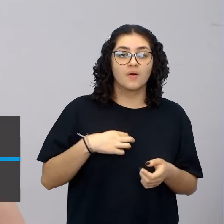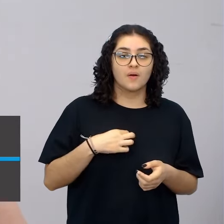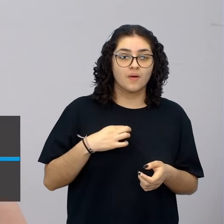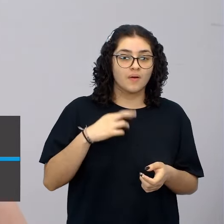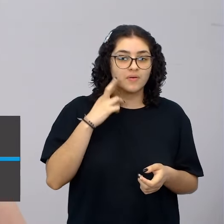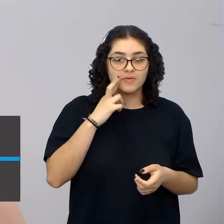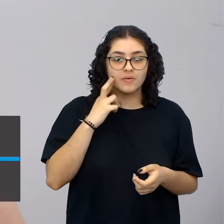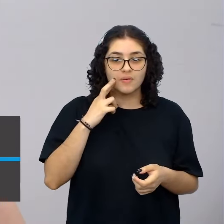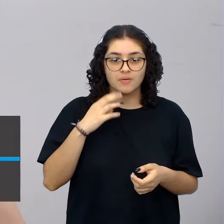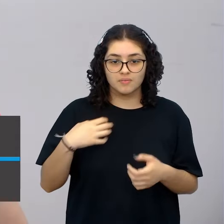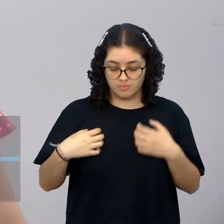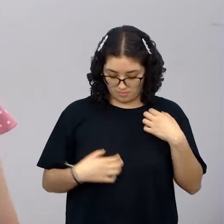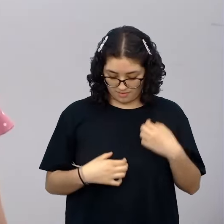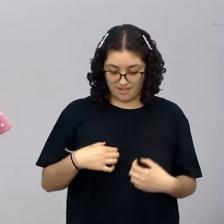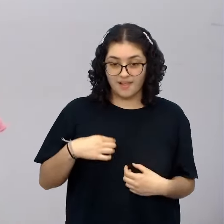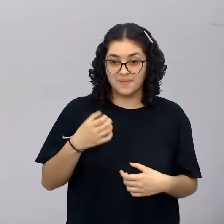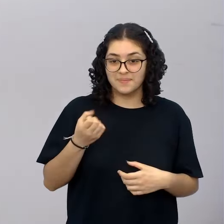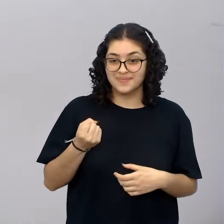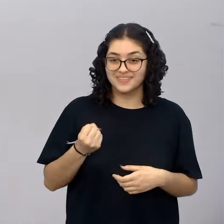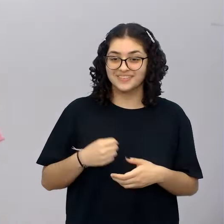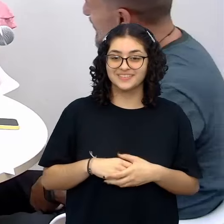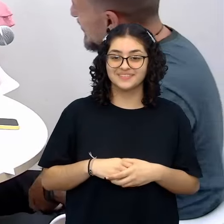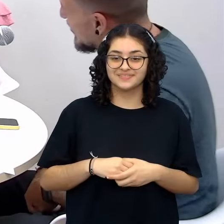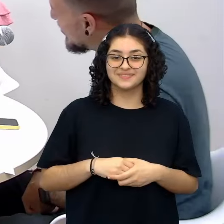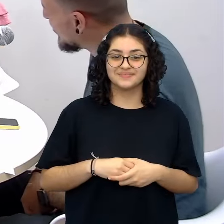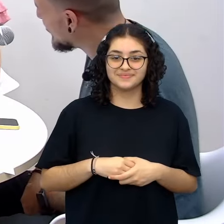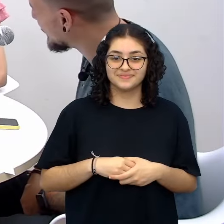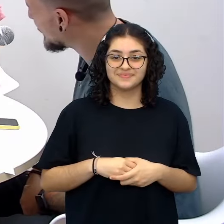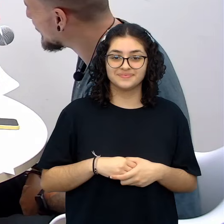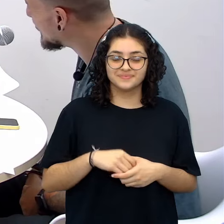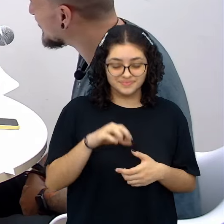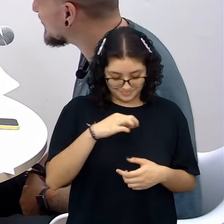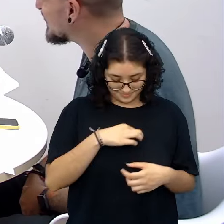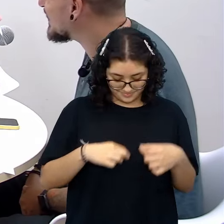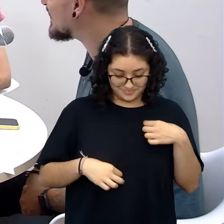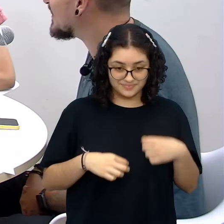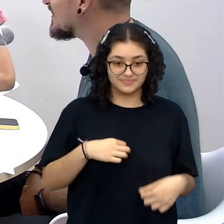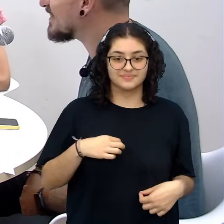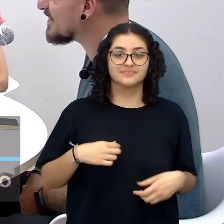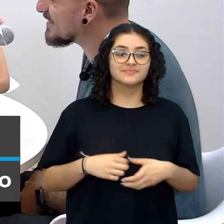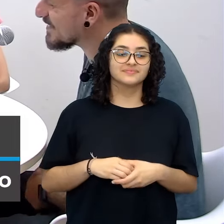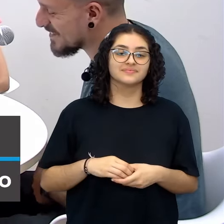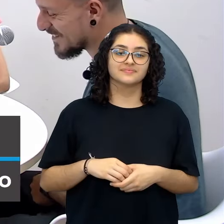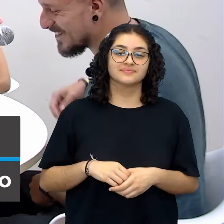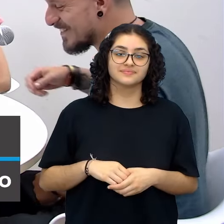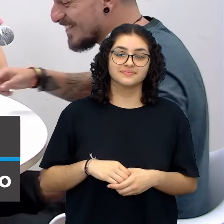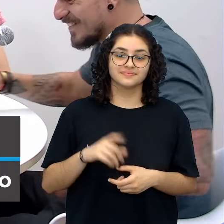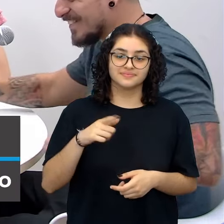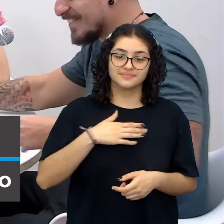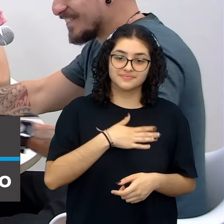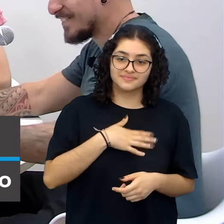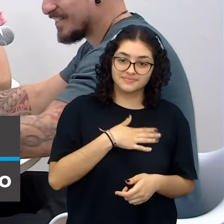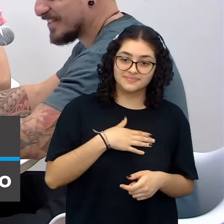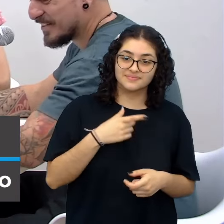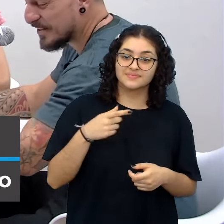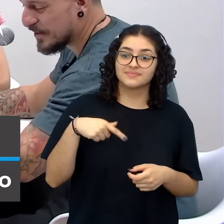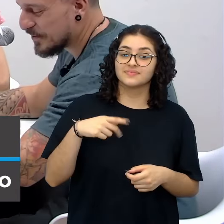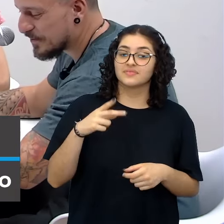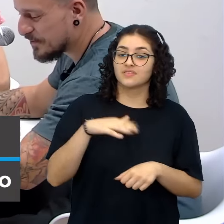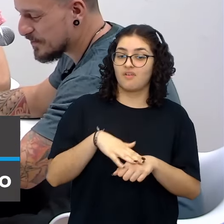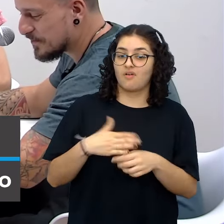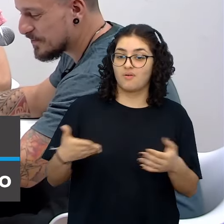rosa de bolinha branca. Ah, que bonitinha. Bem bolinha branca mesmo. Então é um prazer para a gente ter essa conversa